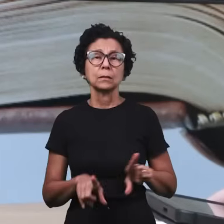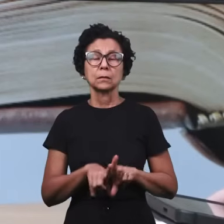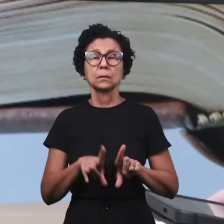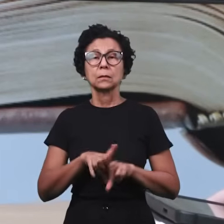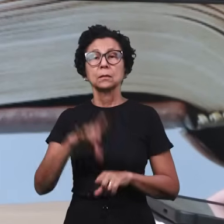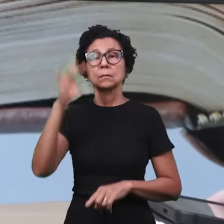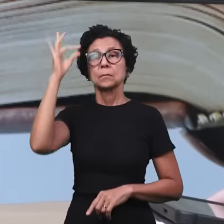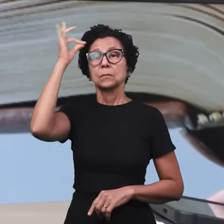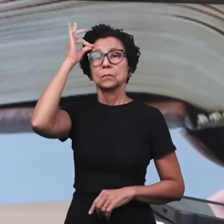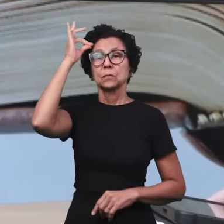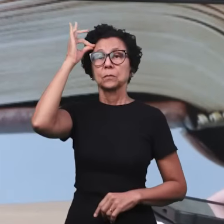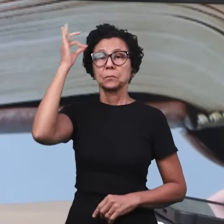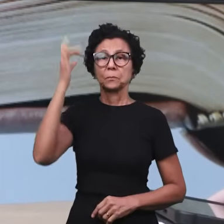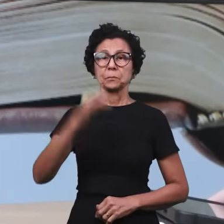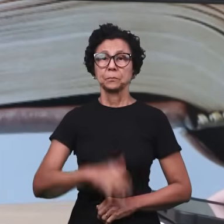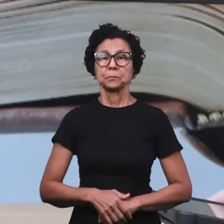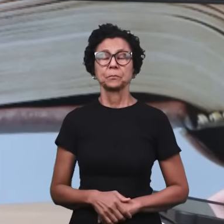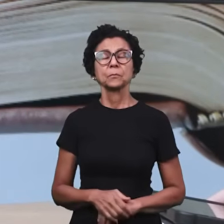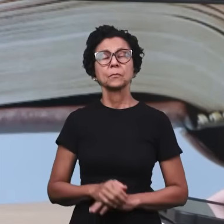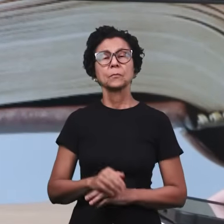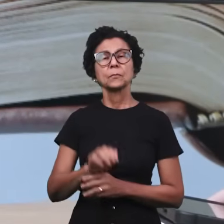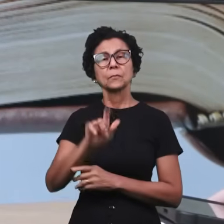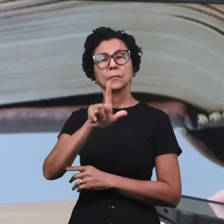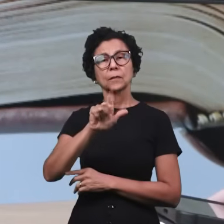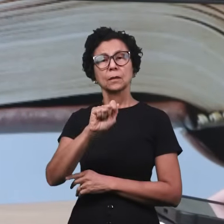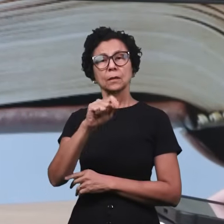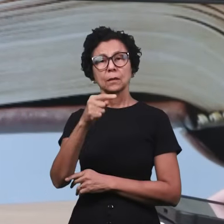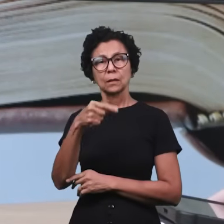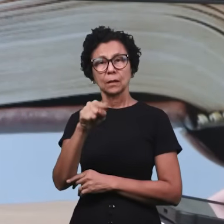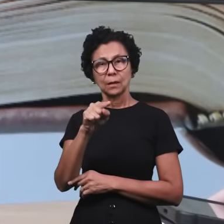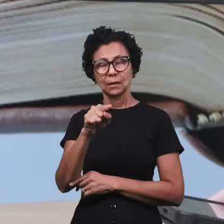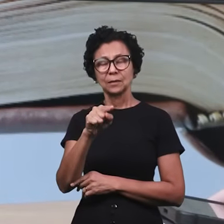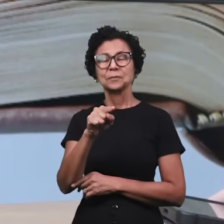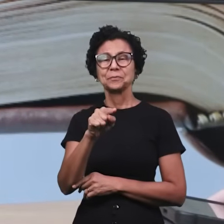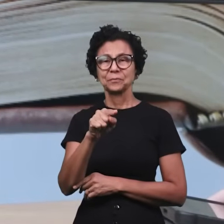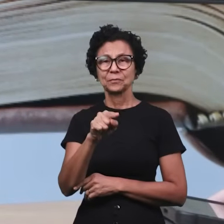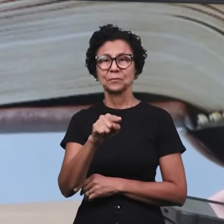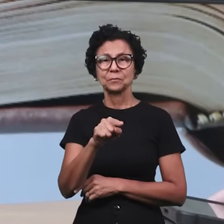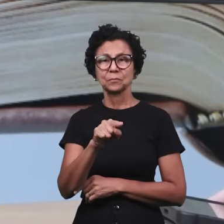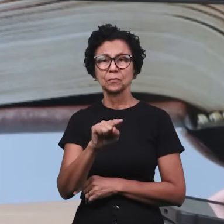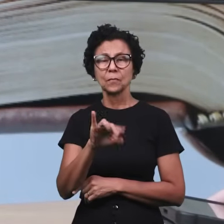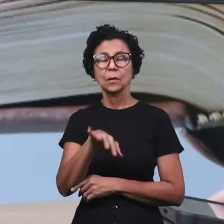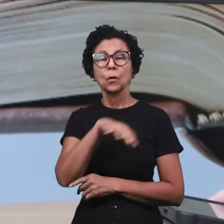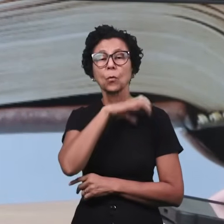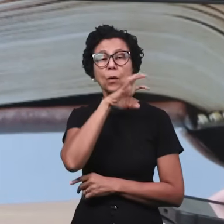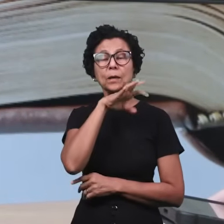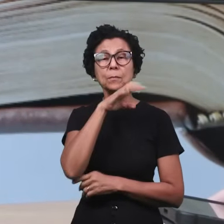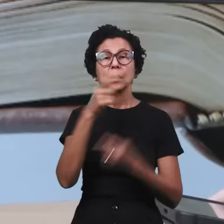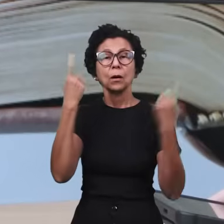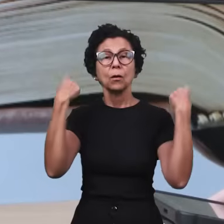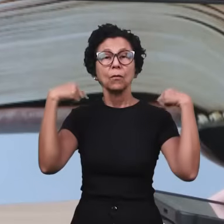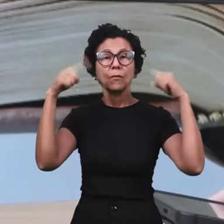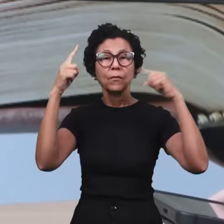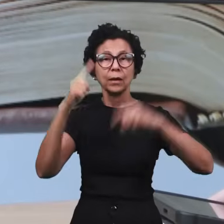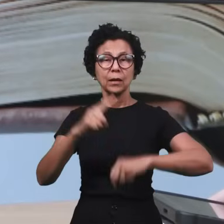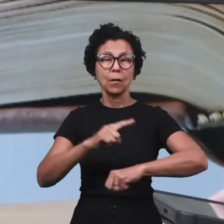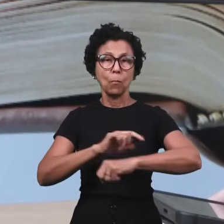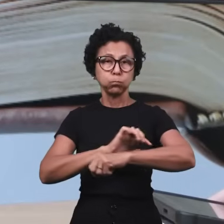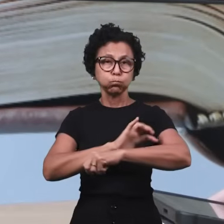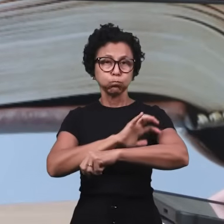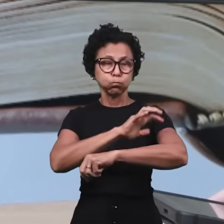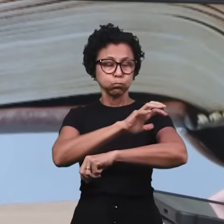falamos aqui da lã, a lã ela vem da ovelha, né? E hoje nós